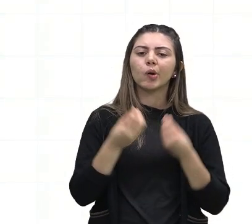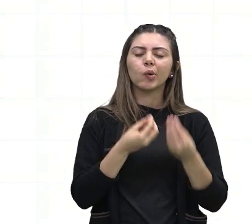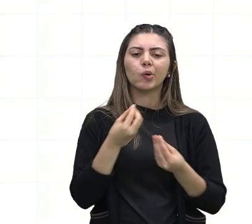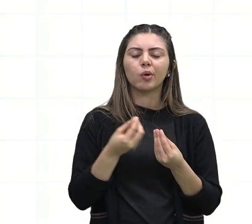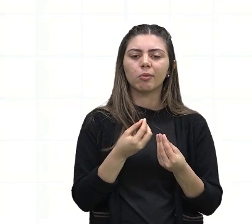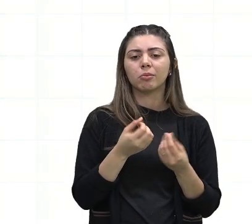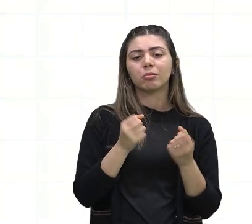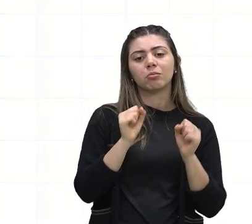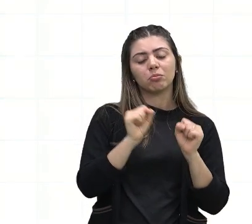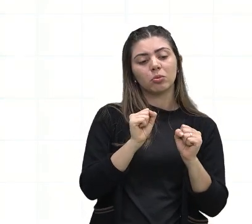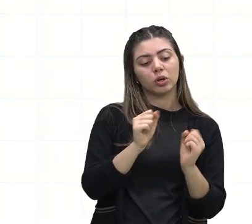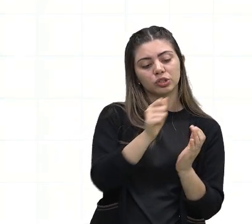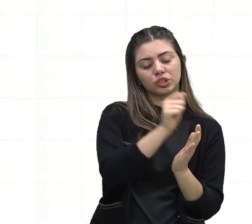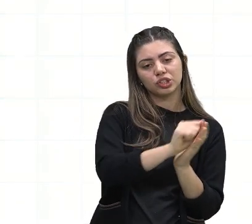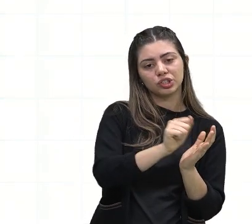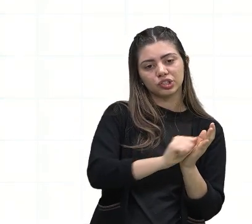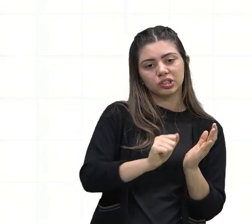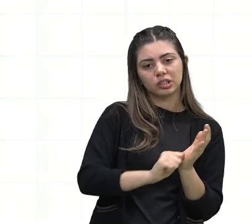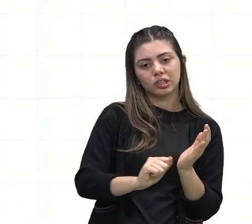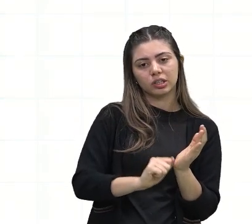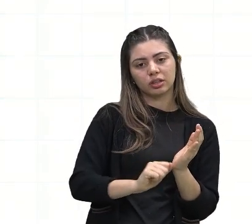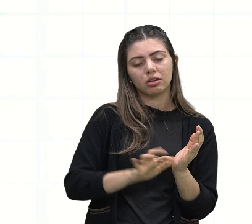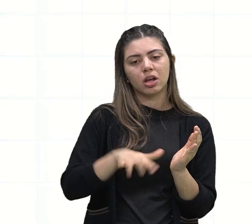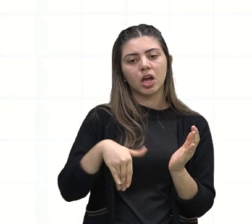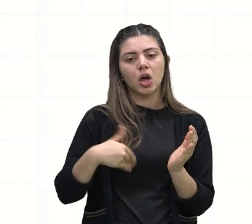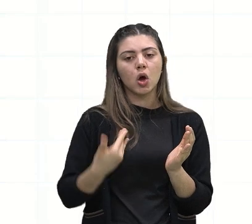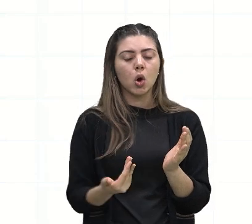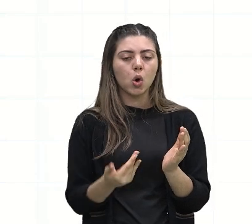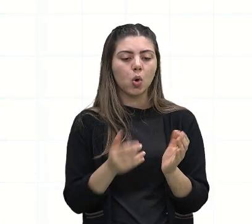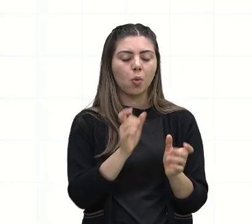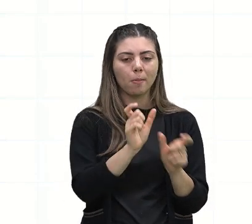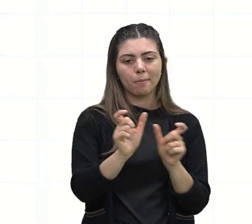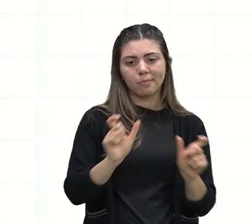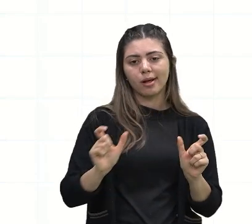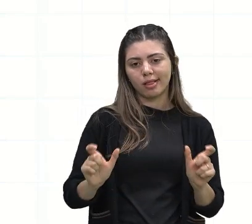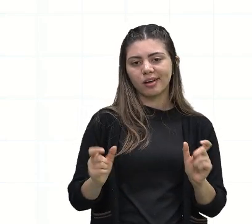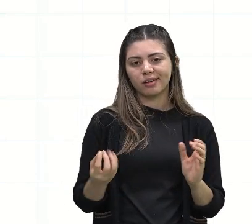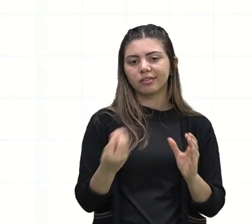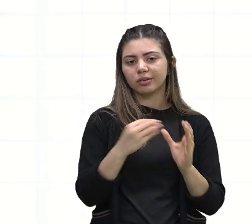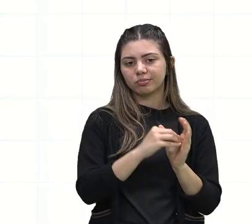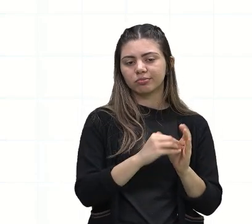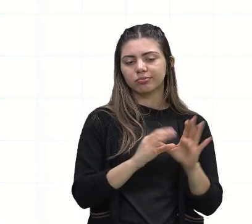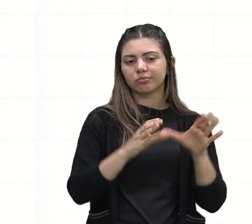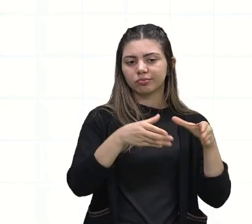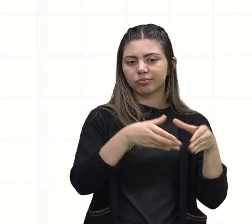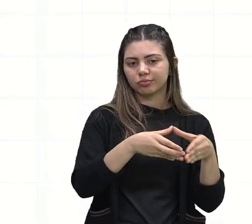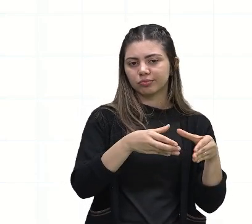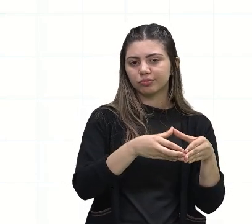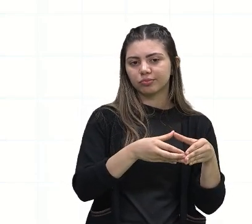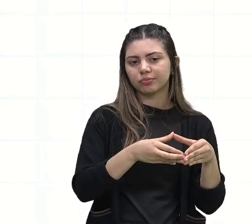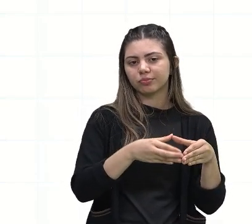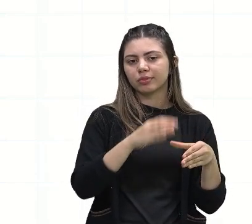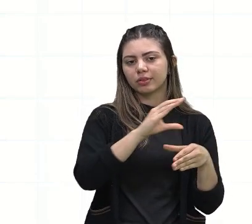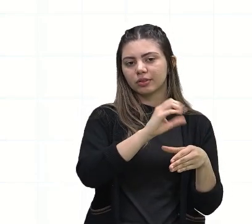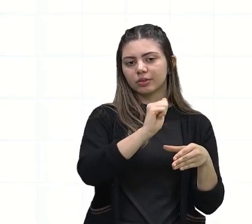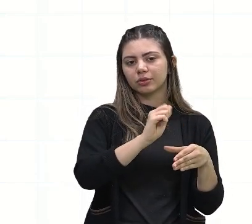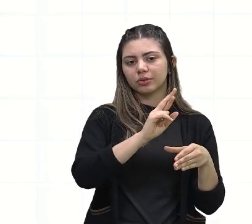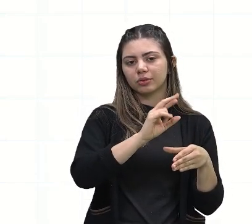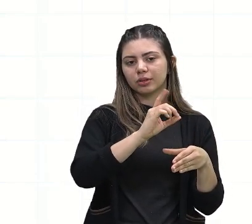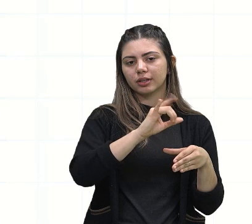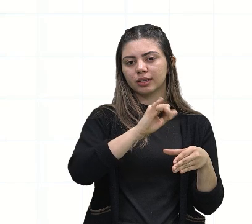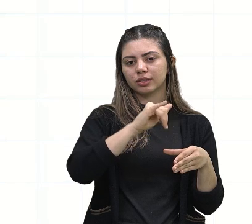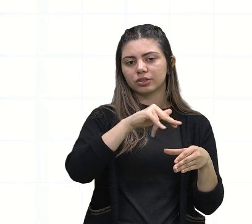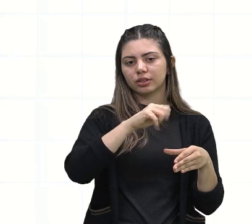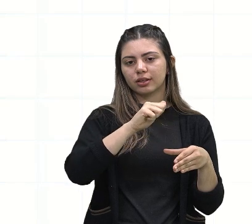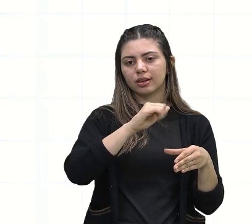e também ele pode ser representado em forma de palavras, como vocês estão vendo, né? 100.000 a gente pode escrever assim,